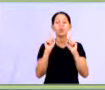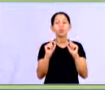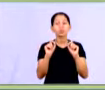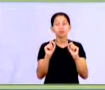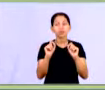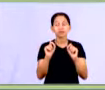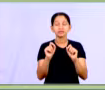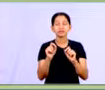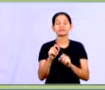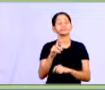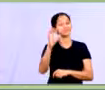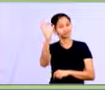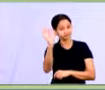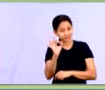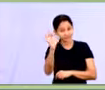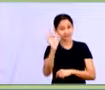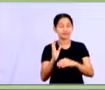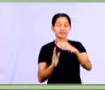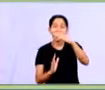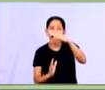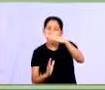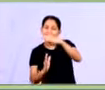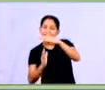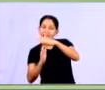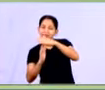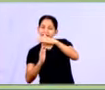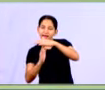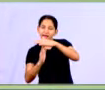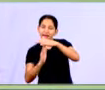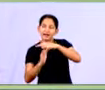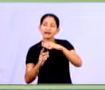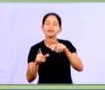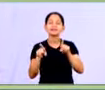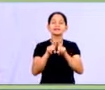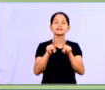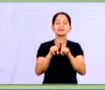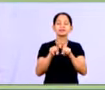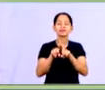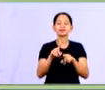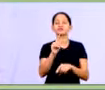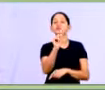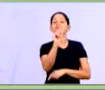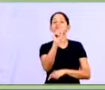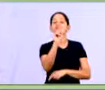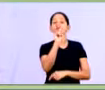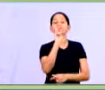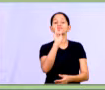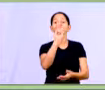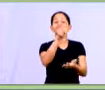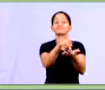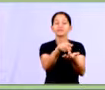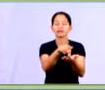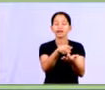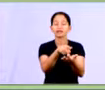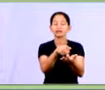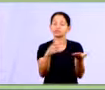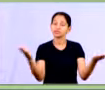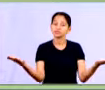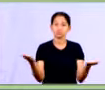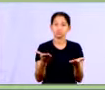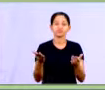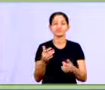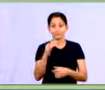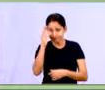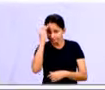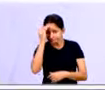sobre taxa mínima de atratividade e valor presente líquido. Certo,